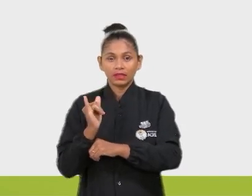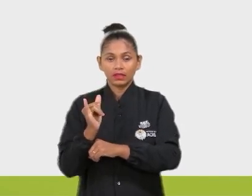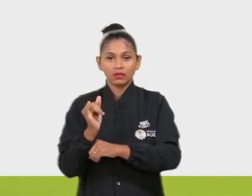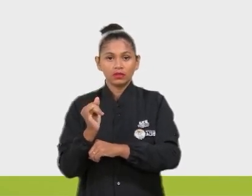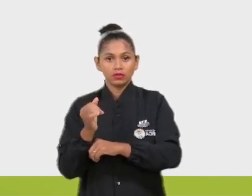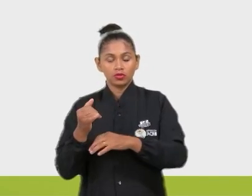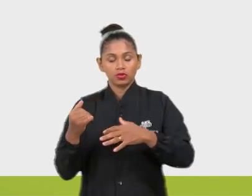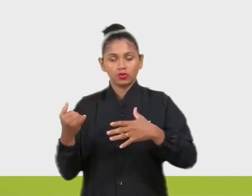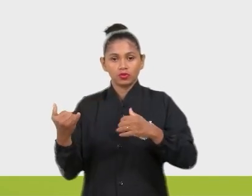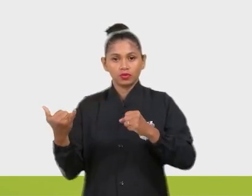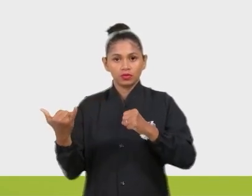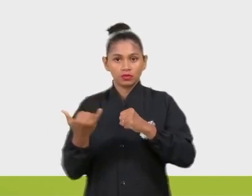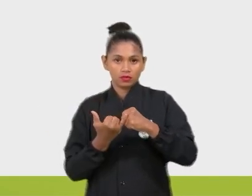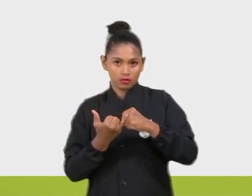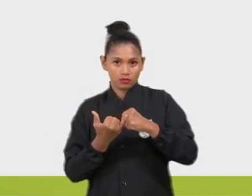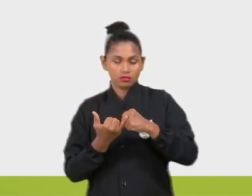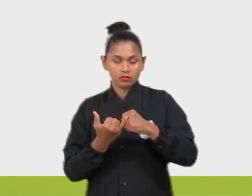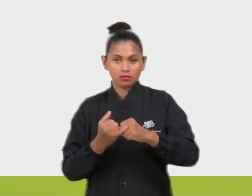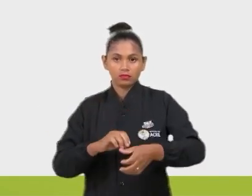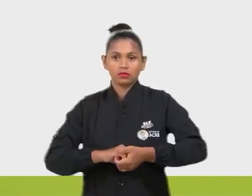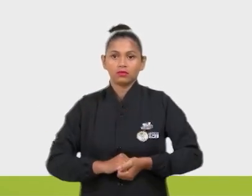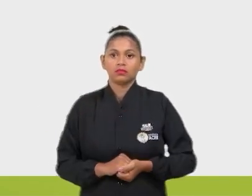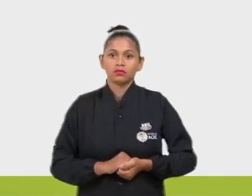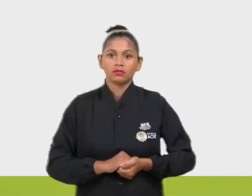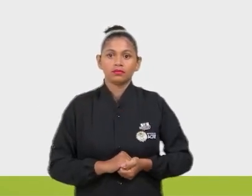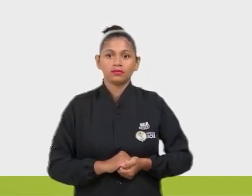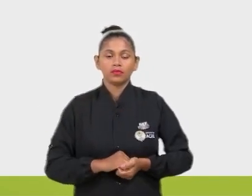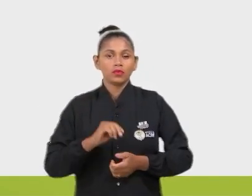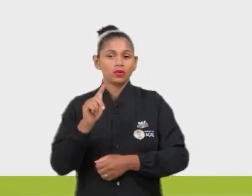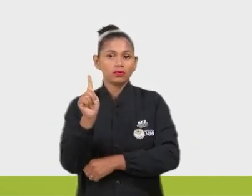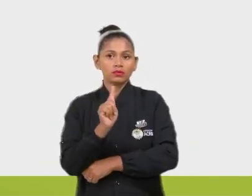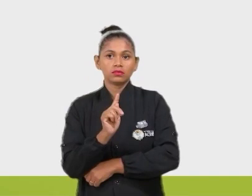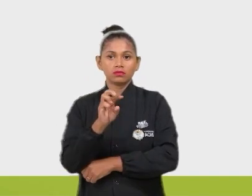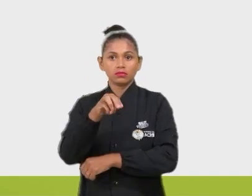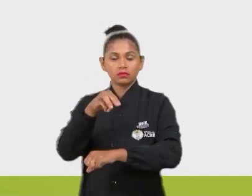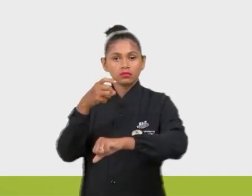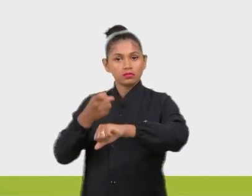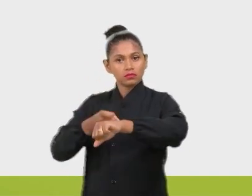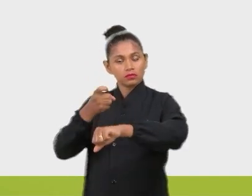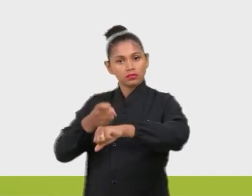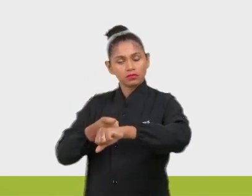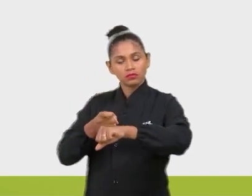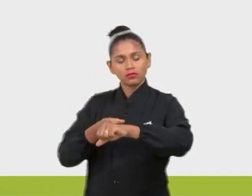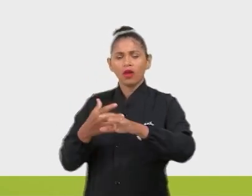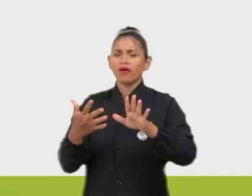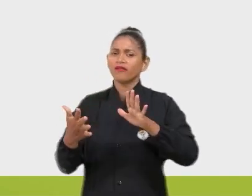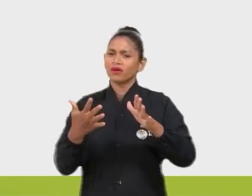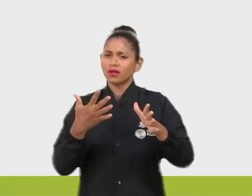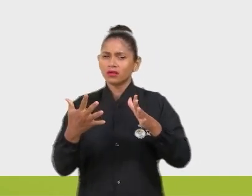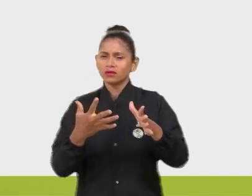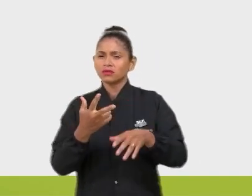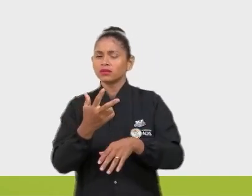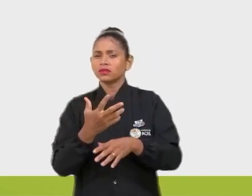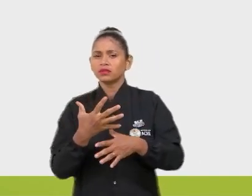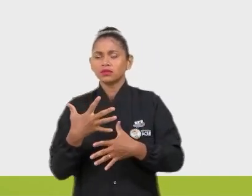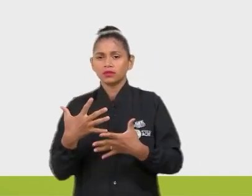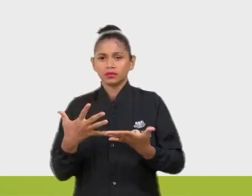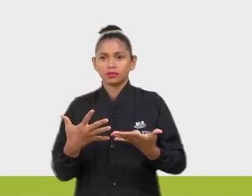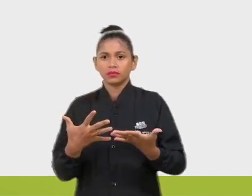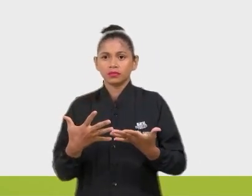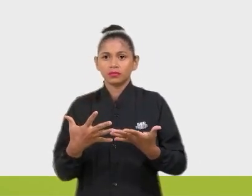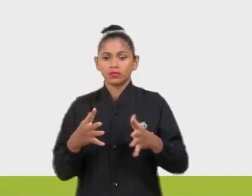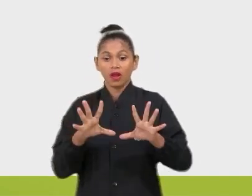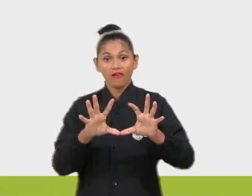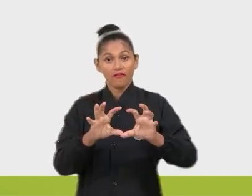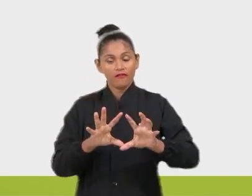ionização. Já os não metais, eles vão variar um pouquinho mais na aparência, pois